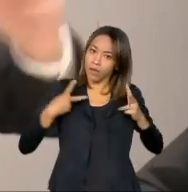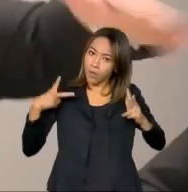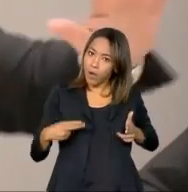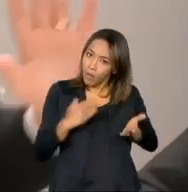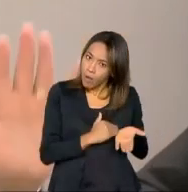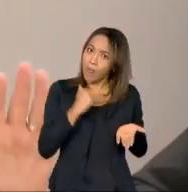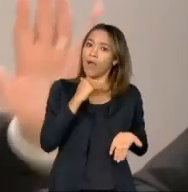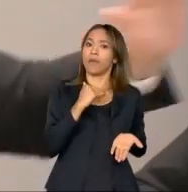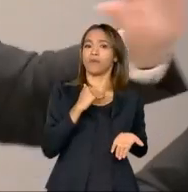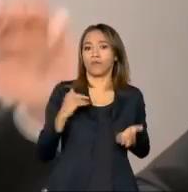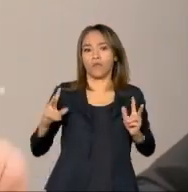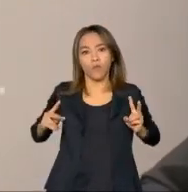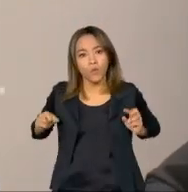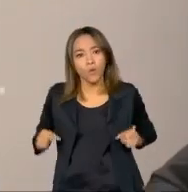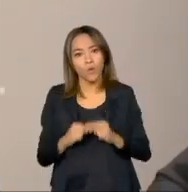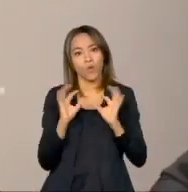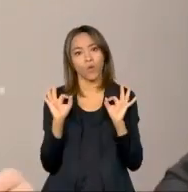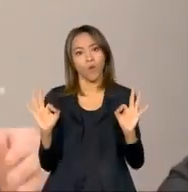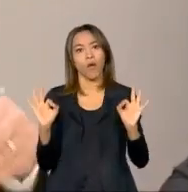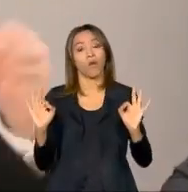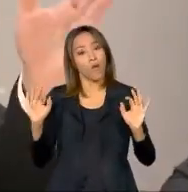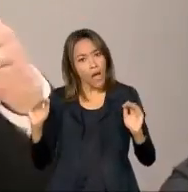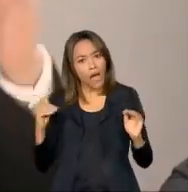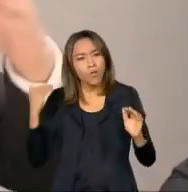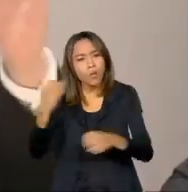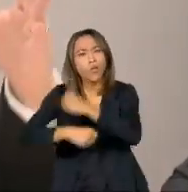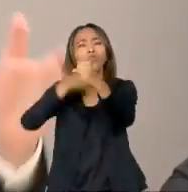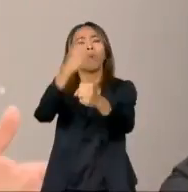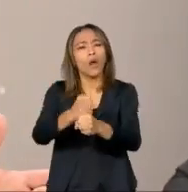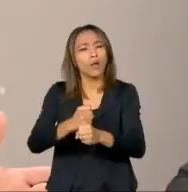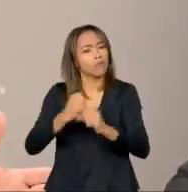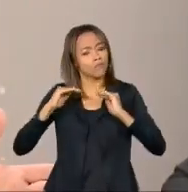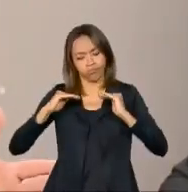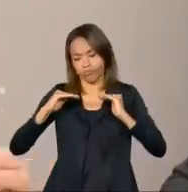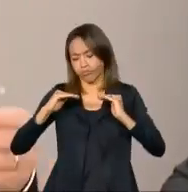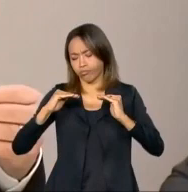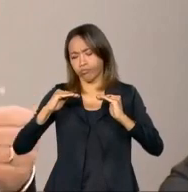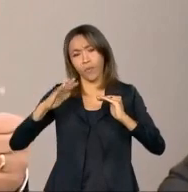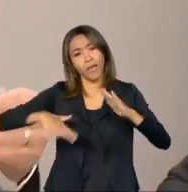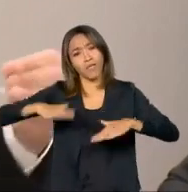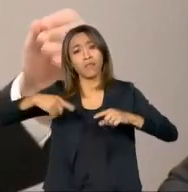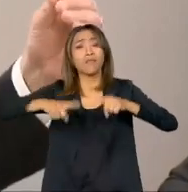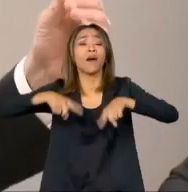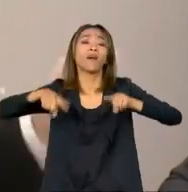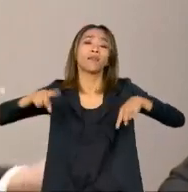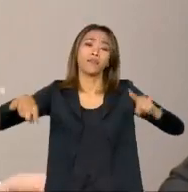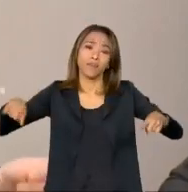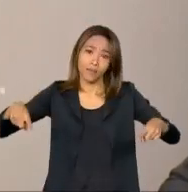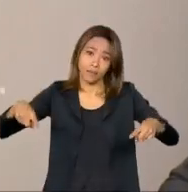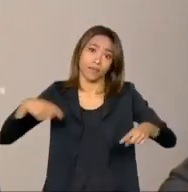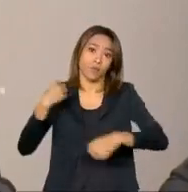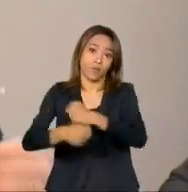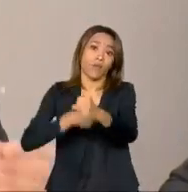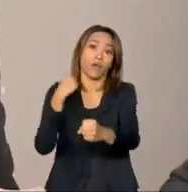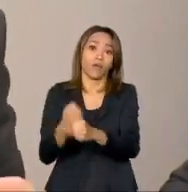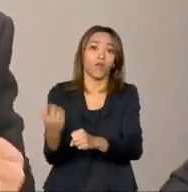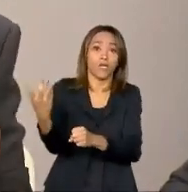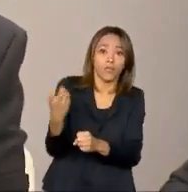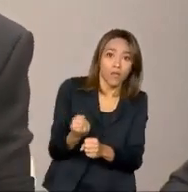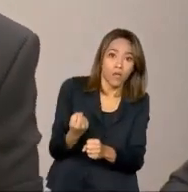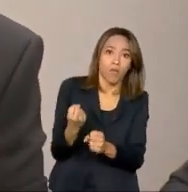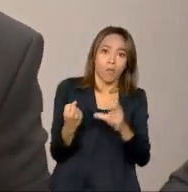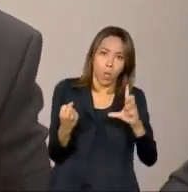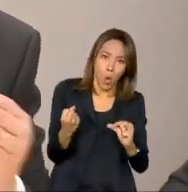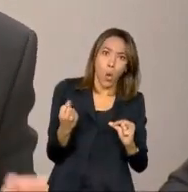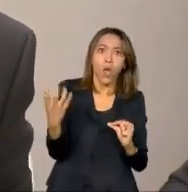E quando o outro ano, você continua igual, porque às vezes os anos não são iguais. Hoje, essas pessoas todas, os MEIs,